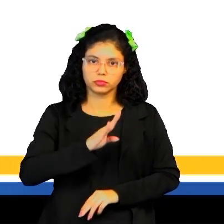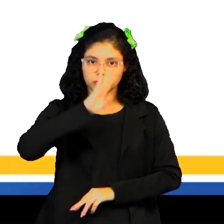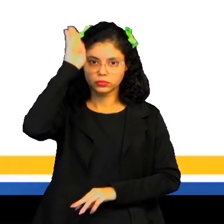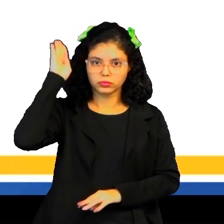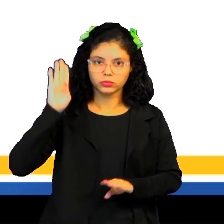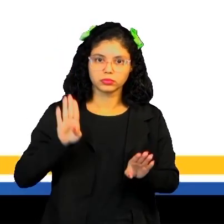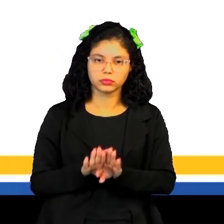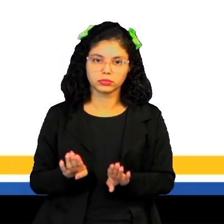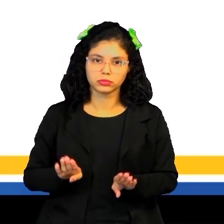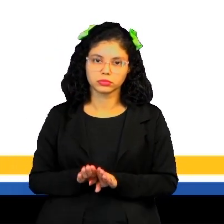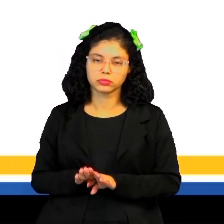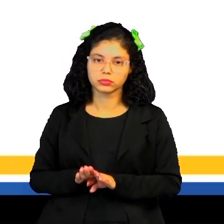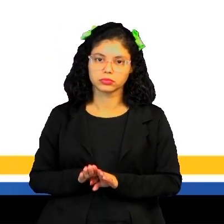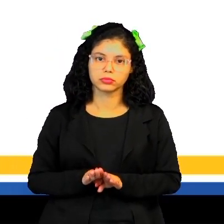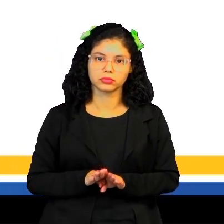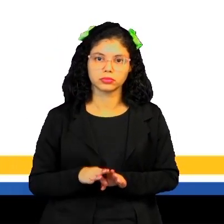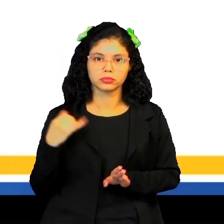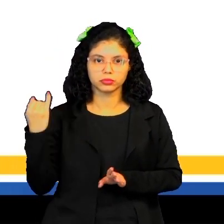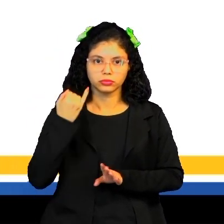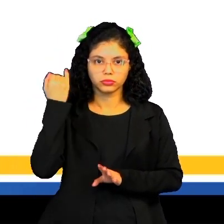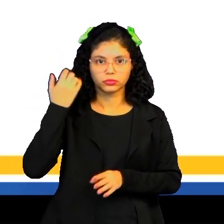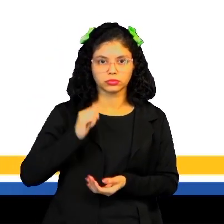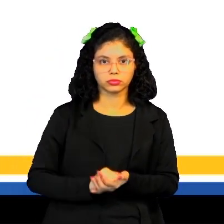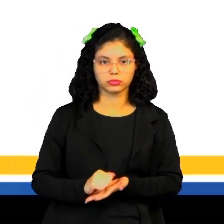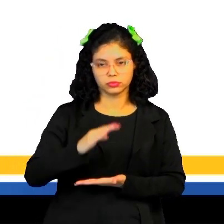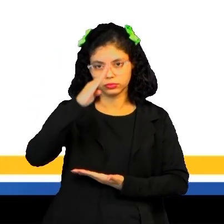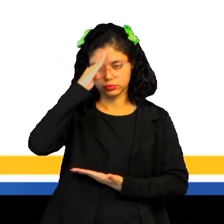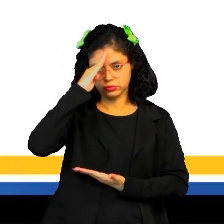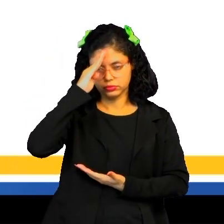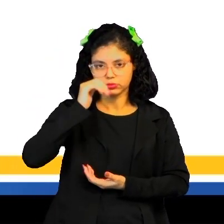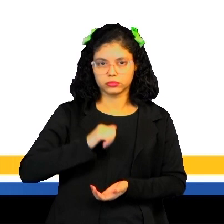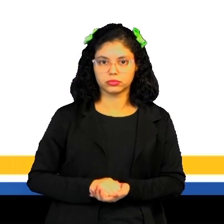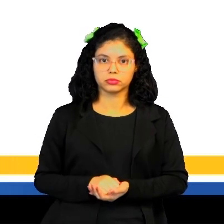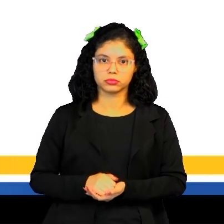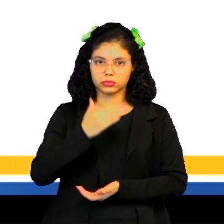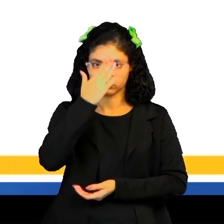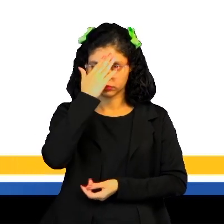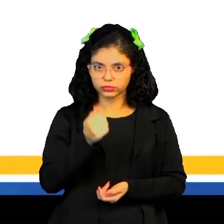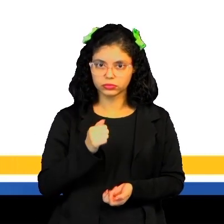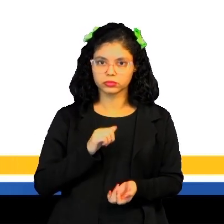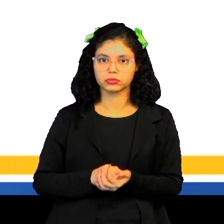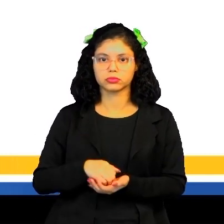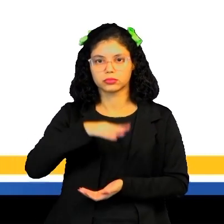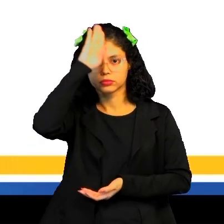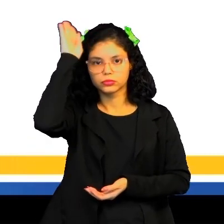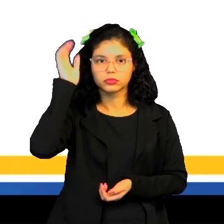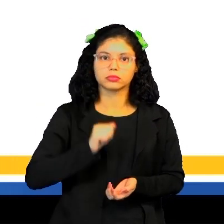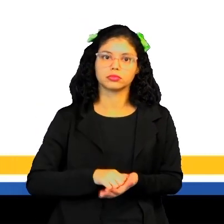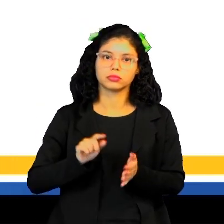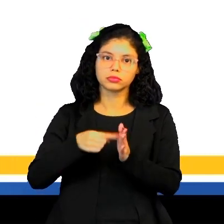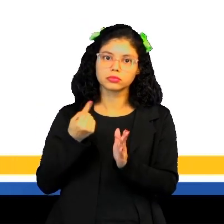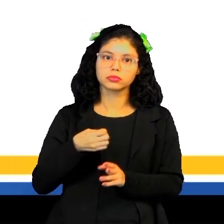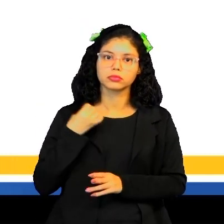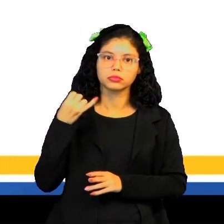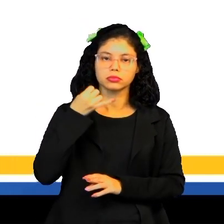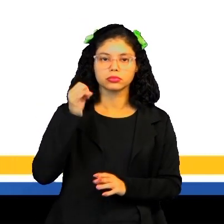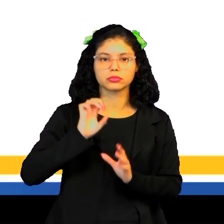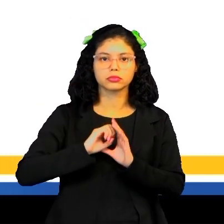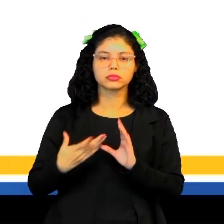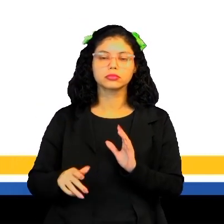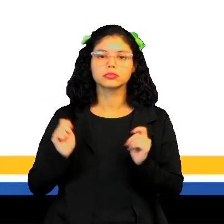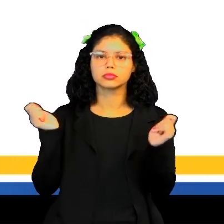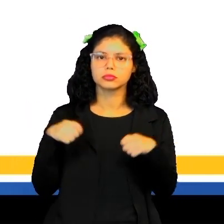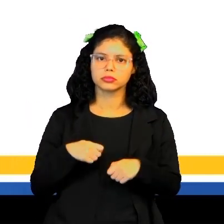né, deixa, né, um importante legado para a formação dos exércitos, né, como se sabe, né, o exército romano foi uma das principais características